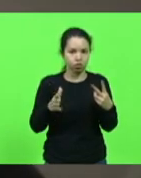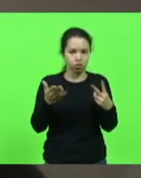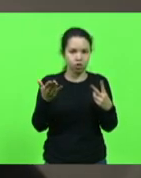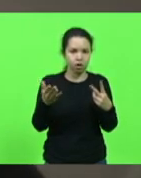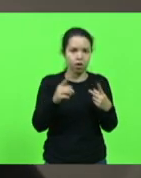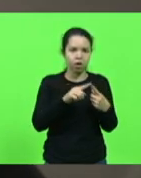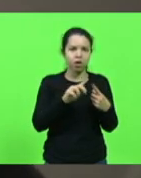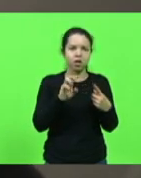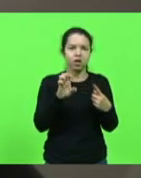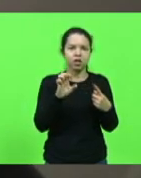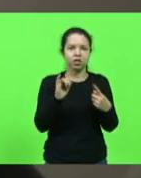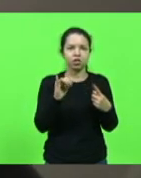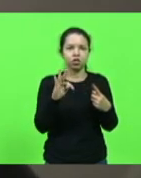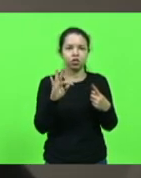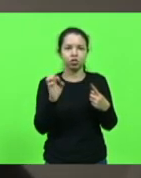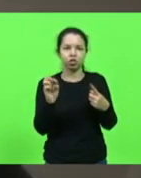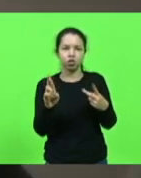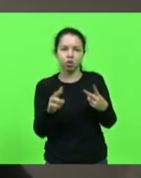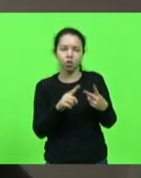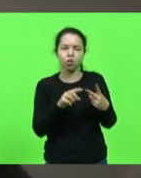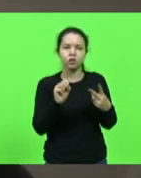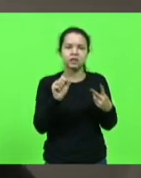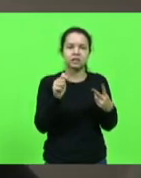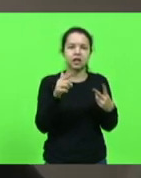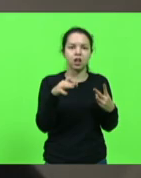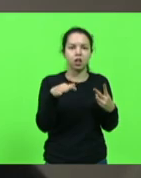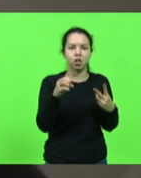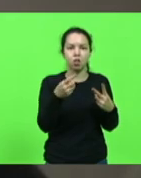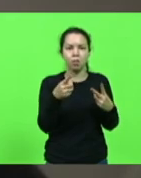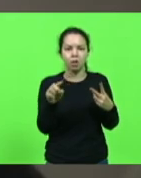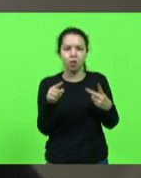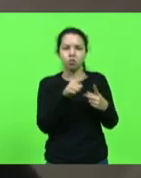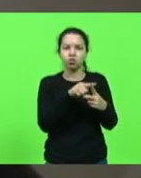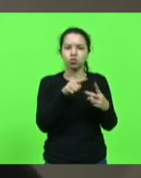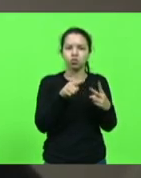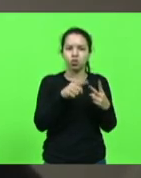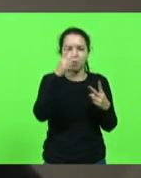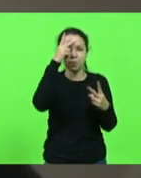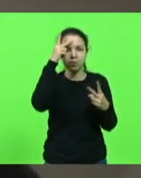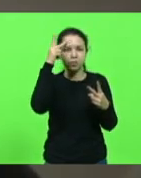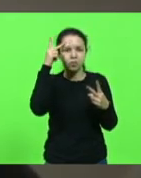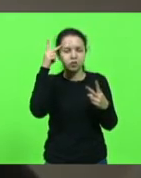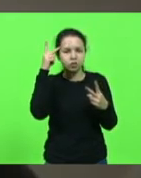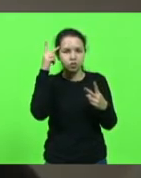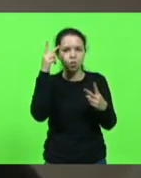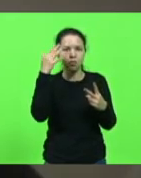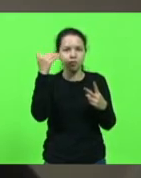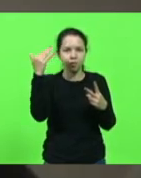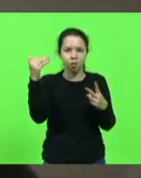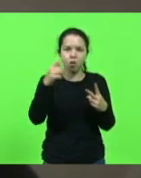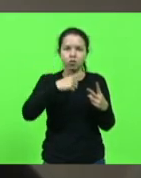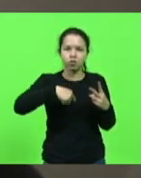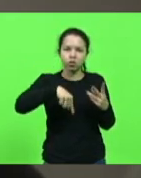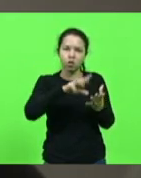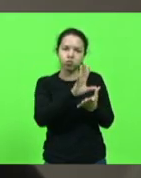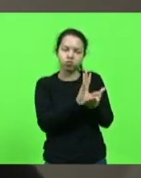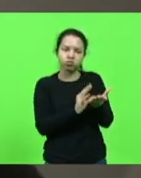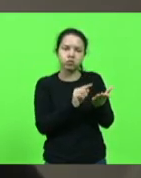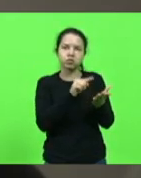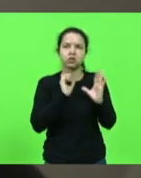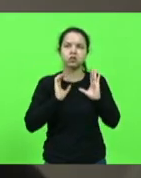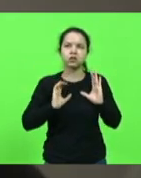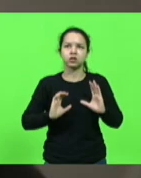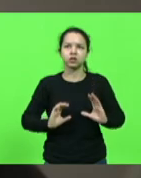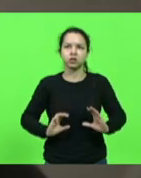Xé, o Salomão Ribas Júnior, 2 pessoas que são referências para nós como cidadão e,